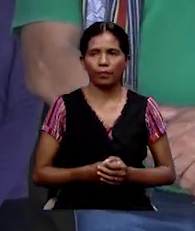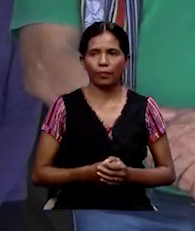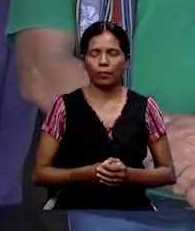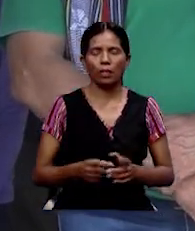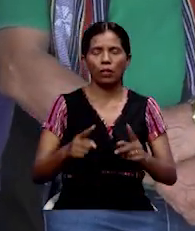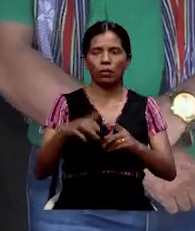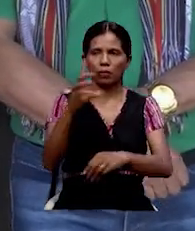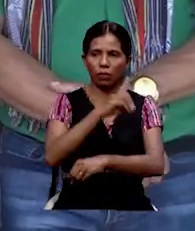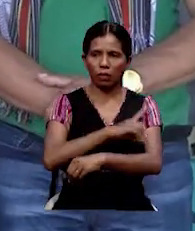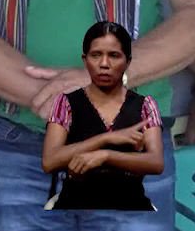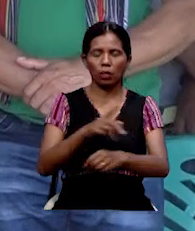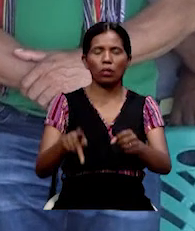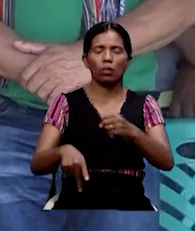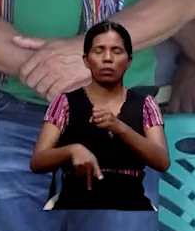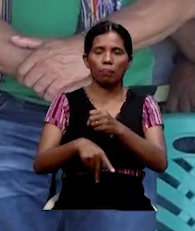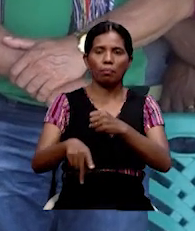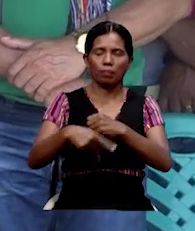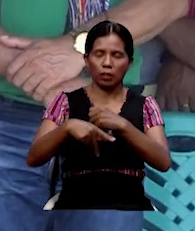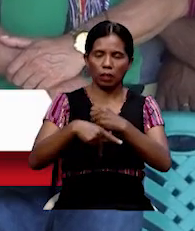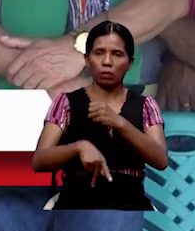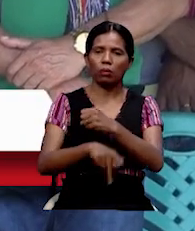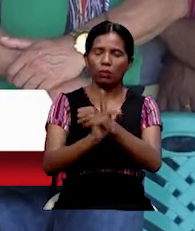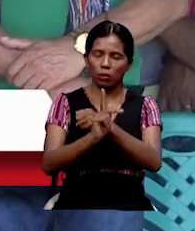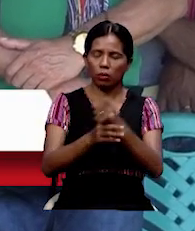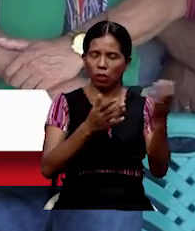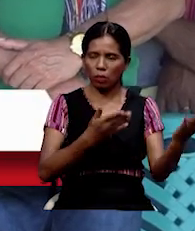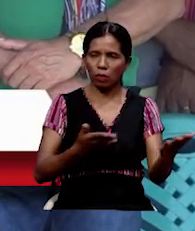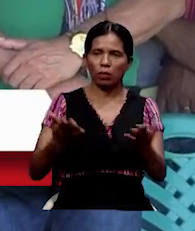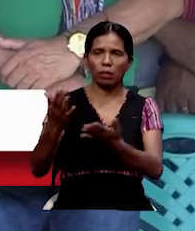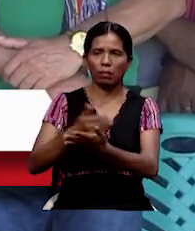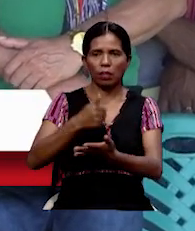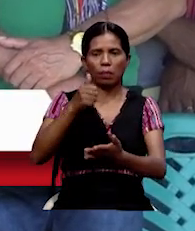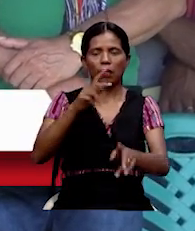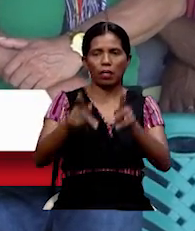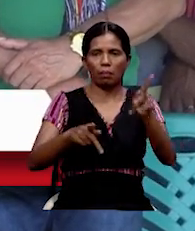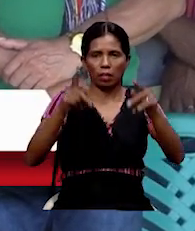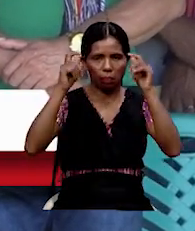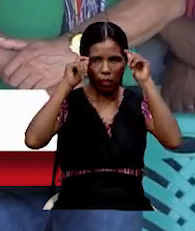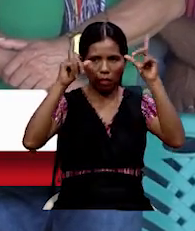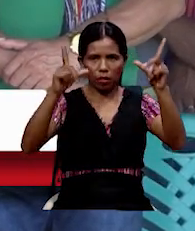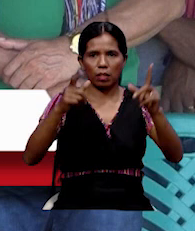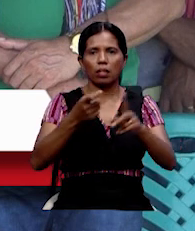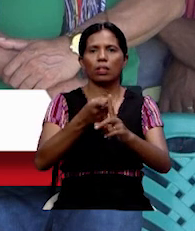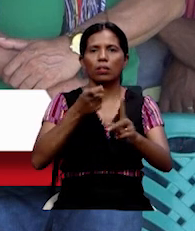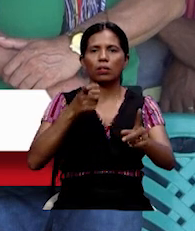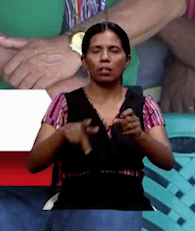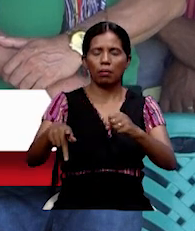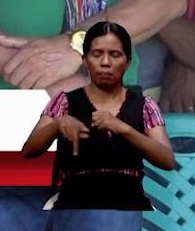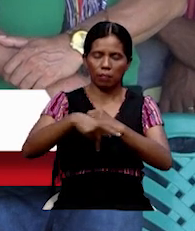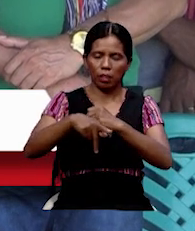unida, Kuntu se lori vitória. O povo Timor-Leste levou-se o Partido